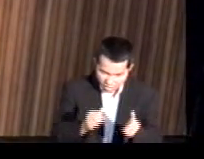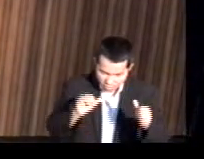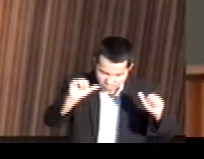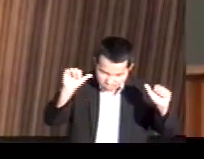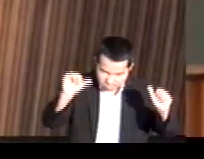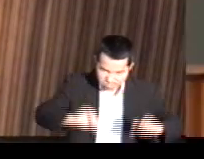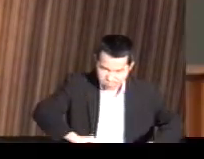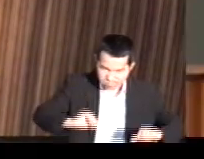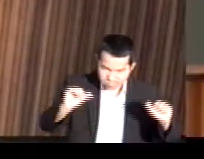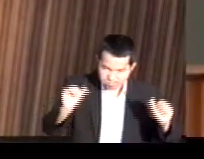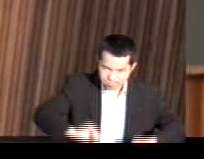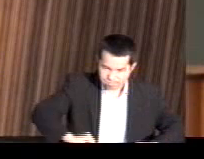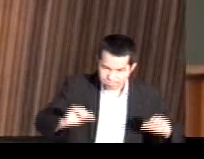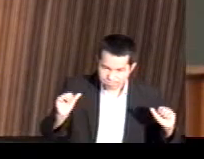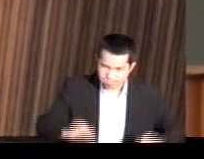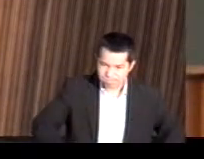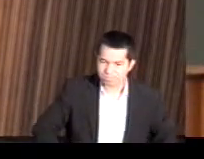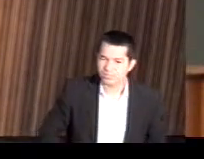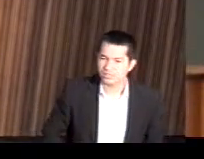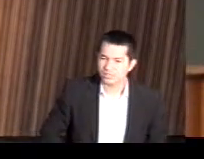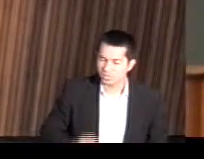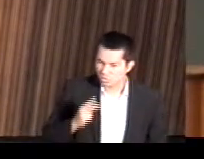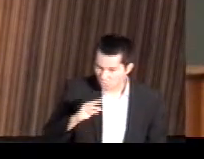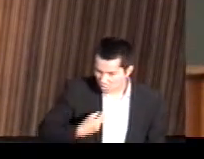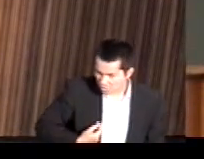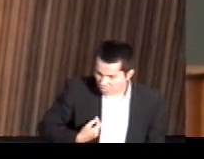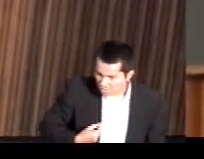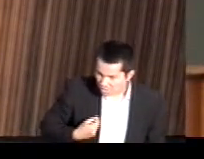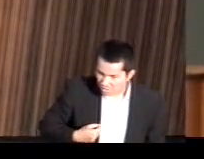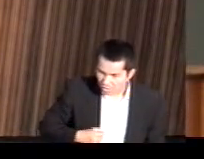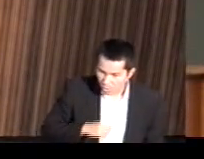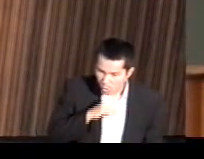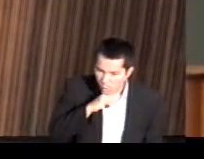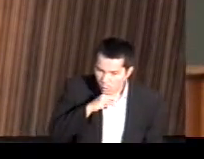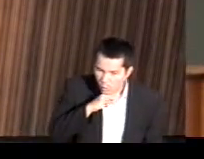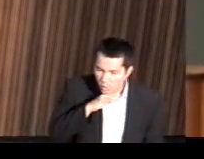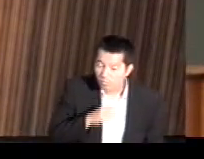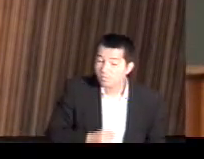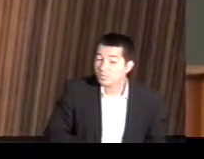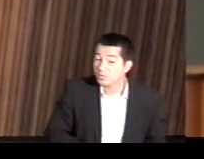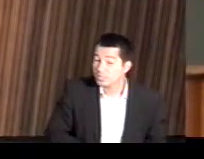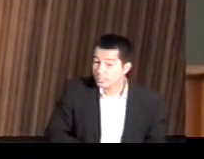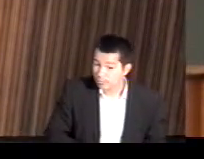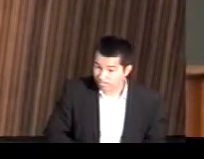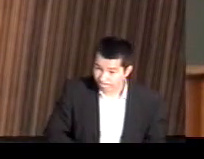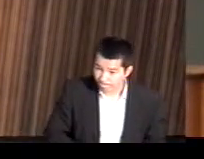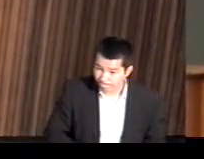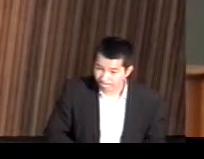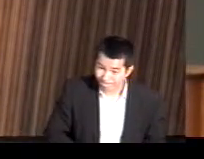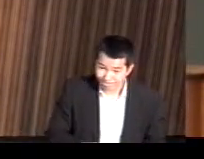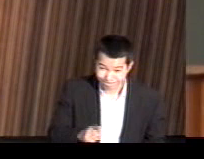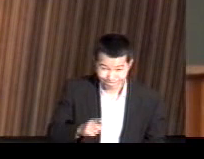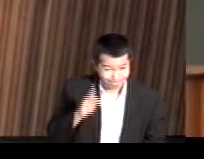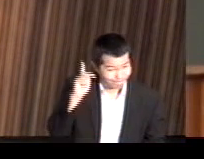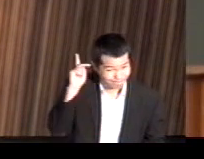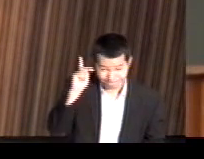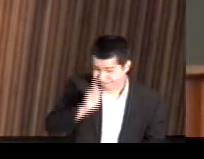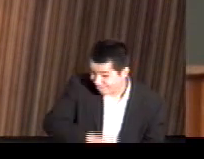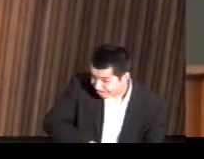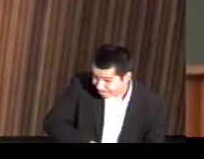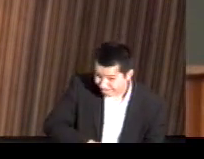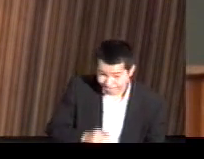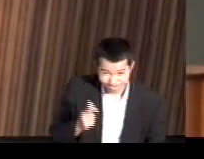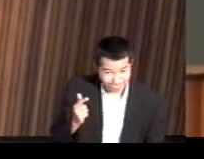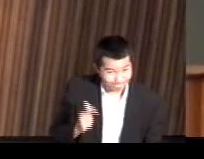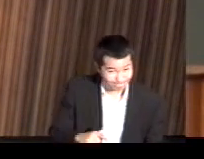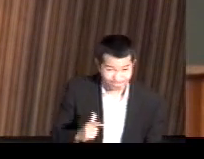E sabe por quê? Porque muitos de nós não temos o temor do Senhor, de que vamos responder a Deus pela